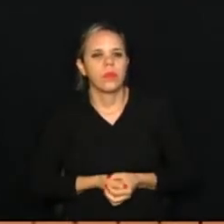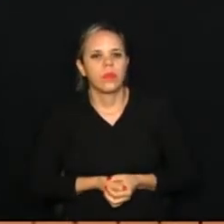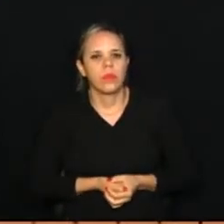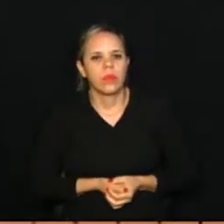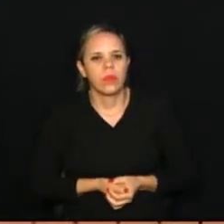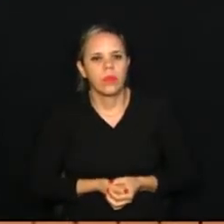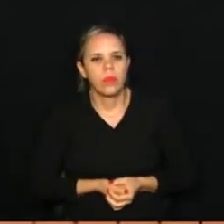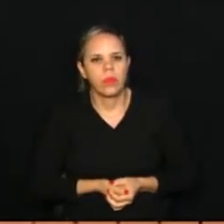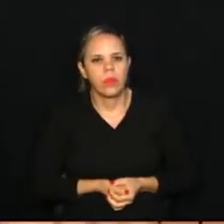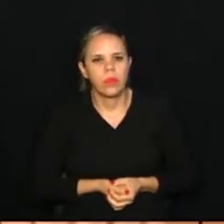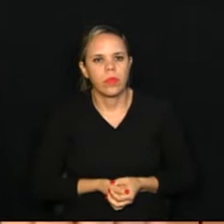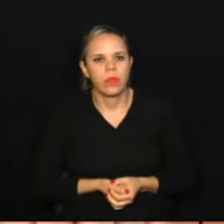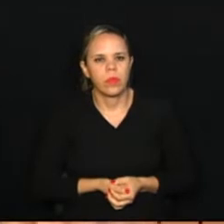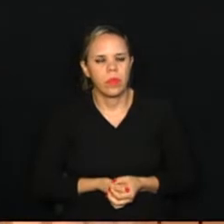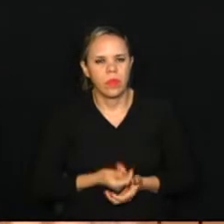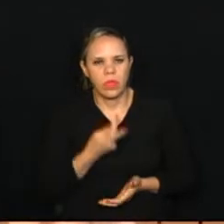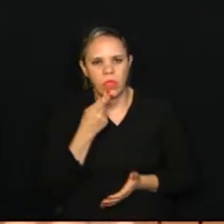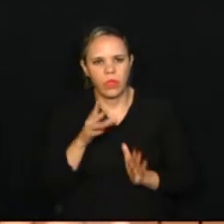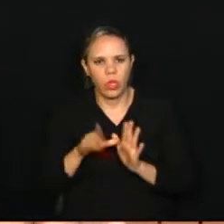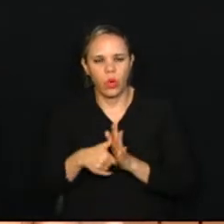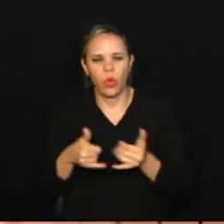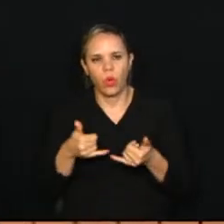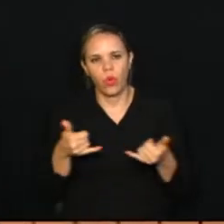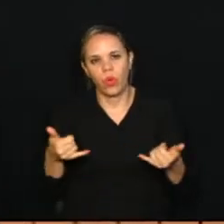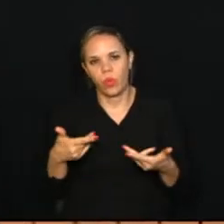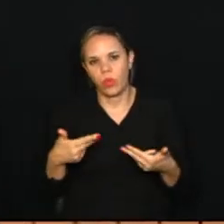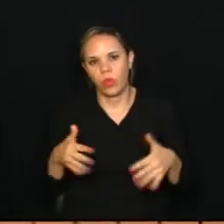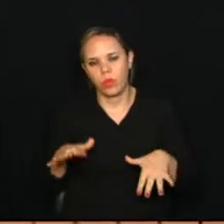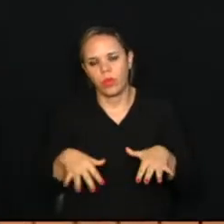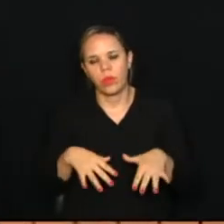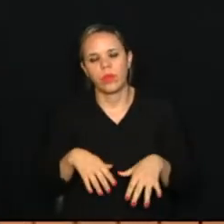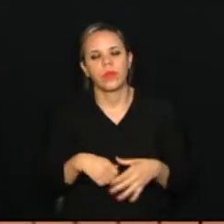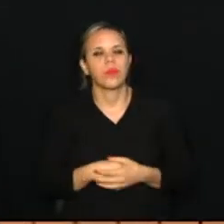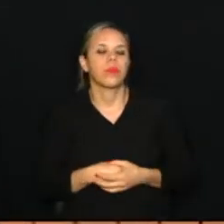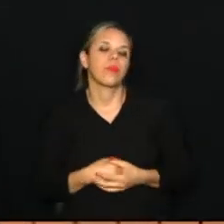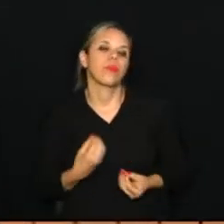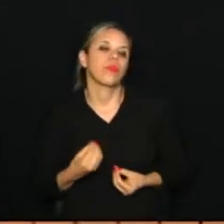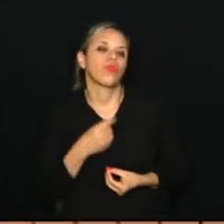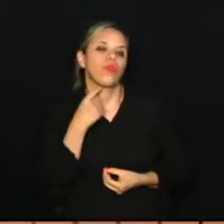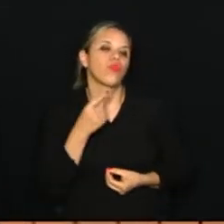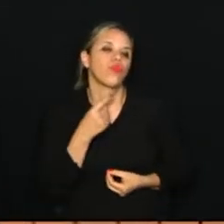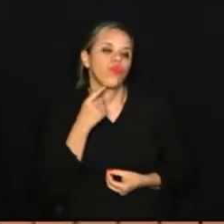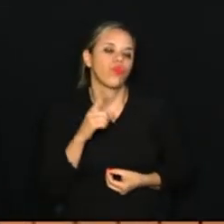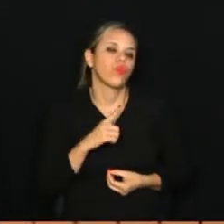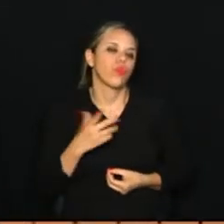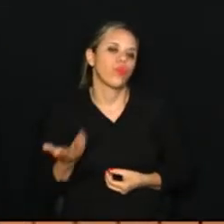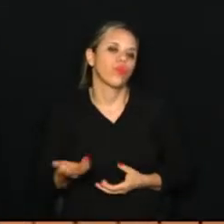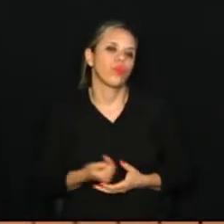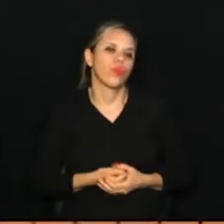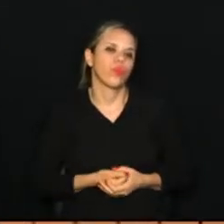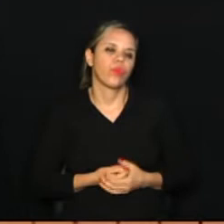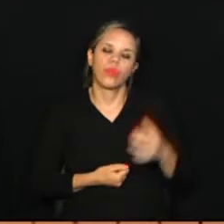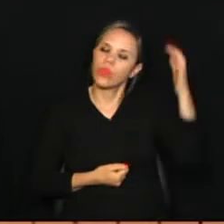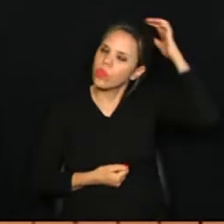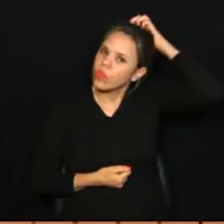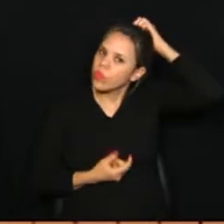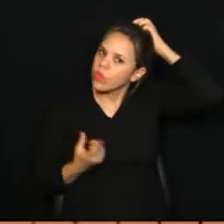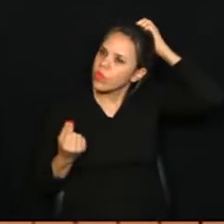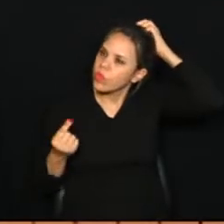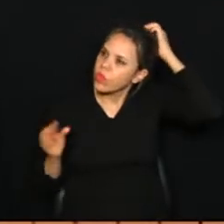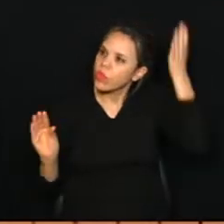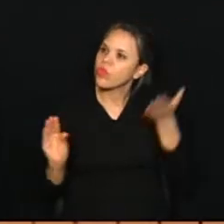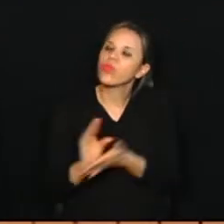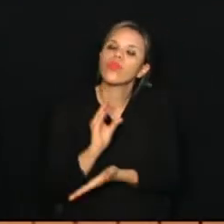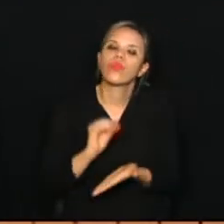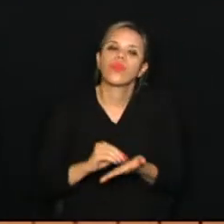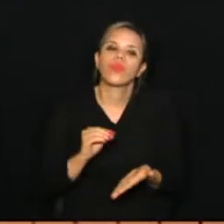Você citou roubos de fibra, etc. Uma dúvida que eu tenho é, esses recursos que faltam, né,